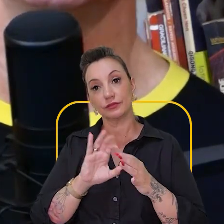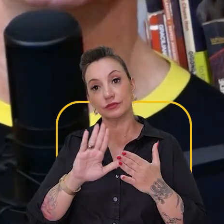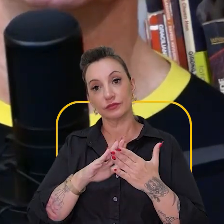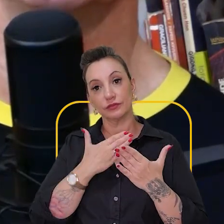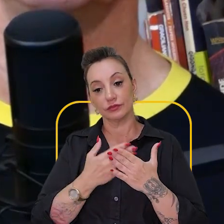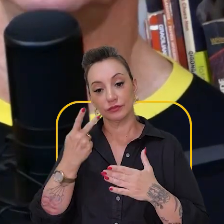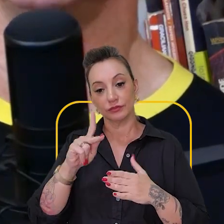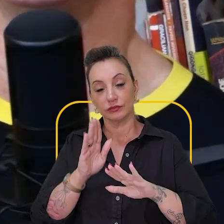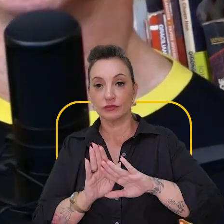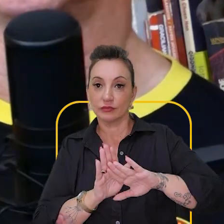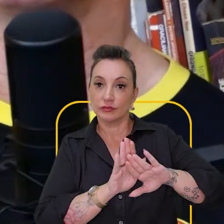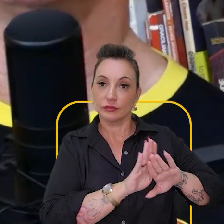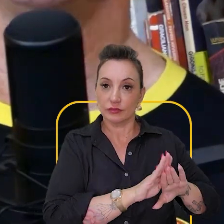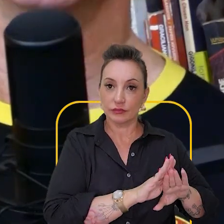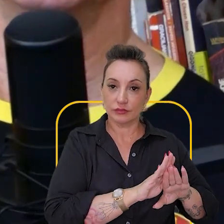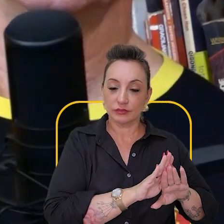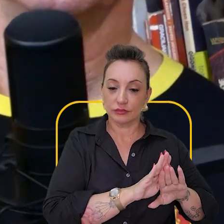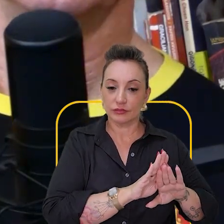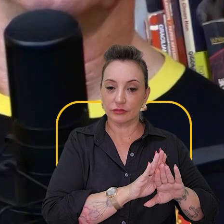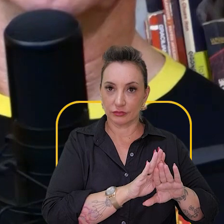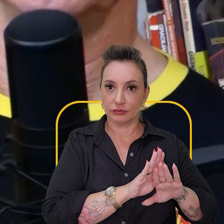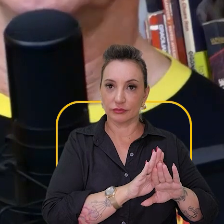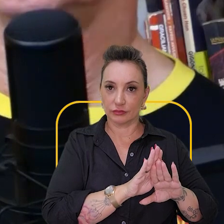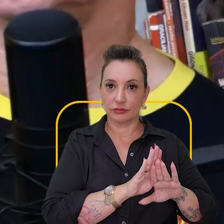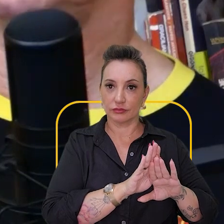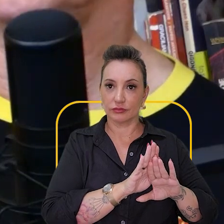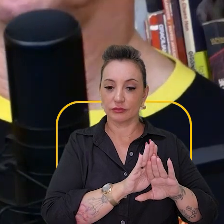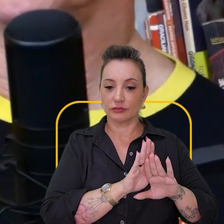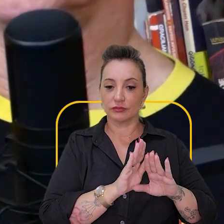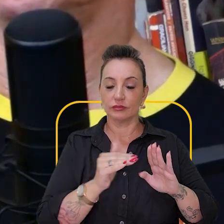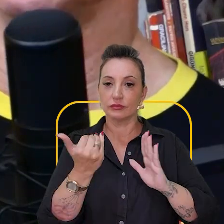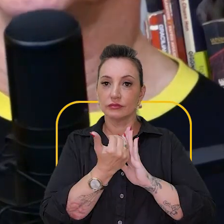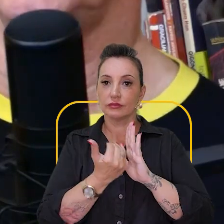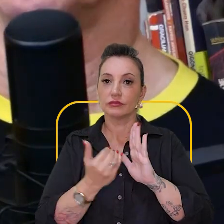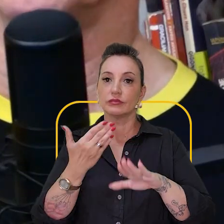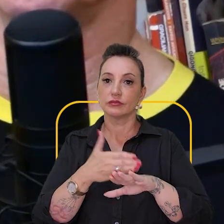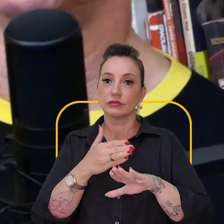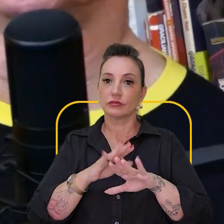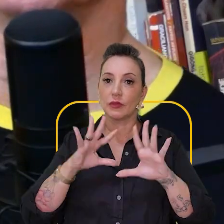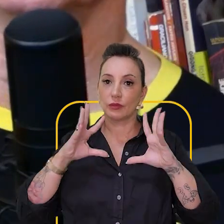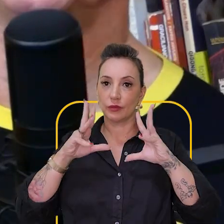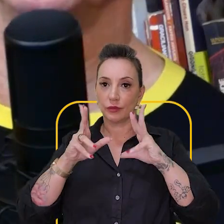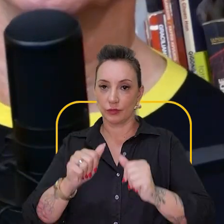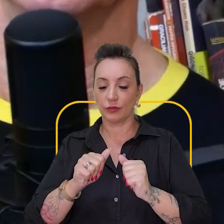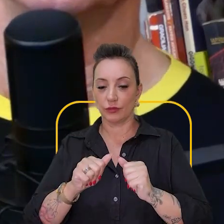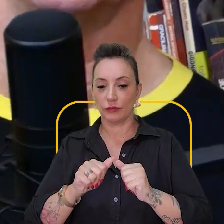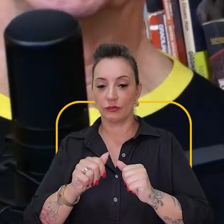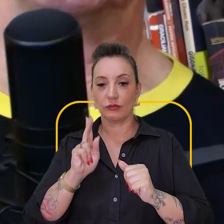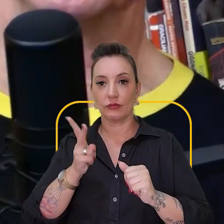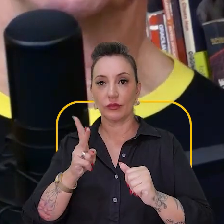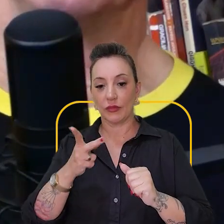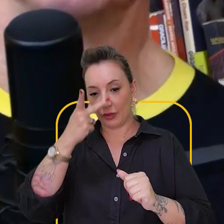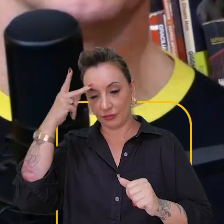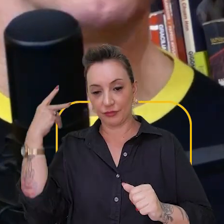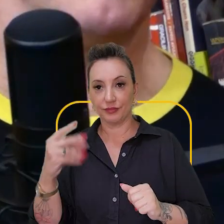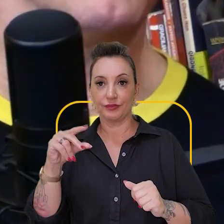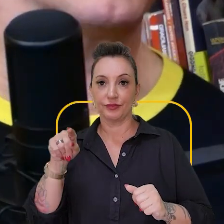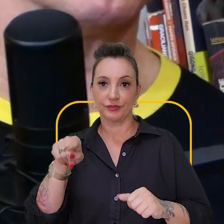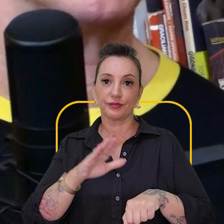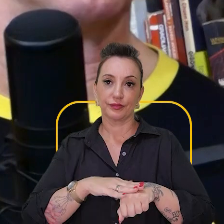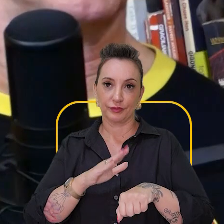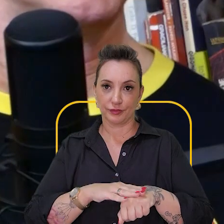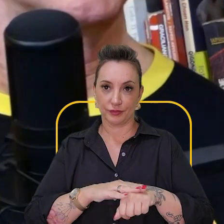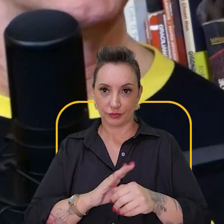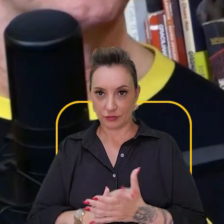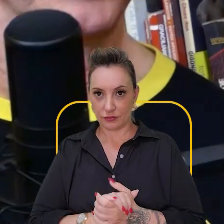escola meio que de lado e fica programando treino para todo mundo Sempre tem alguém falando mal